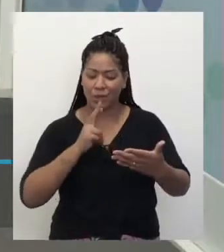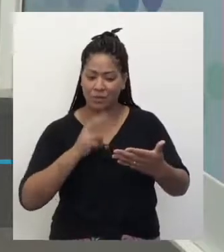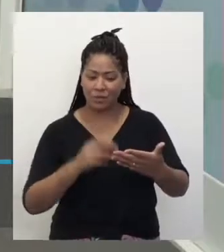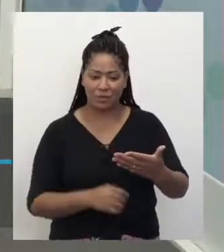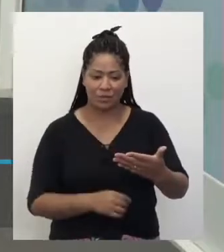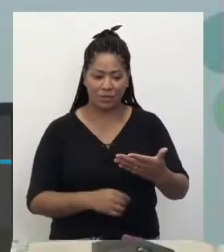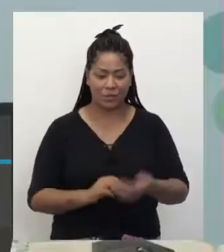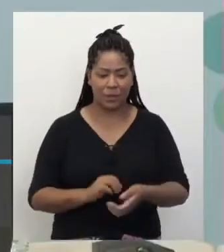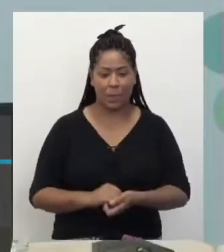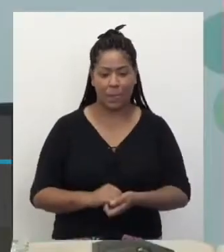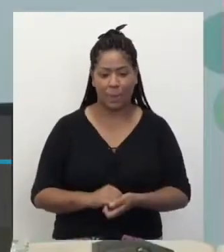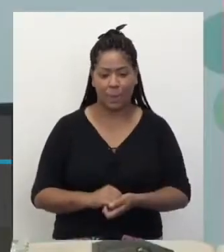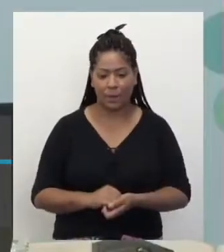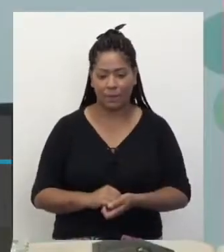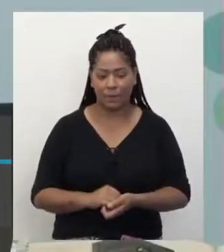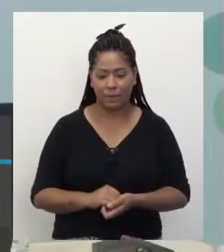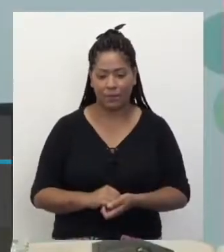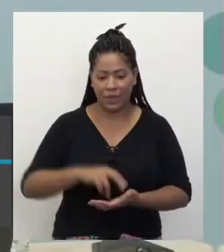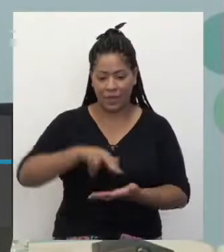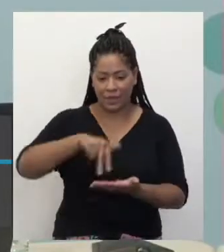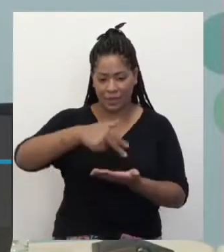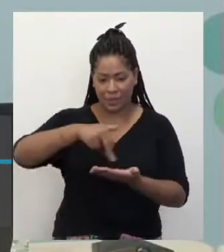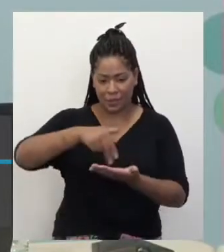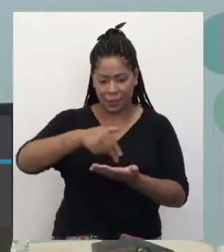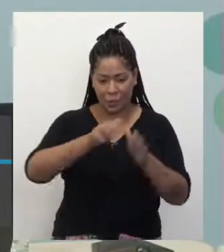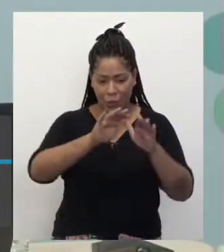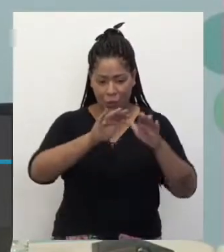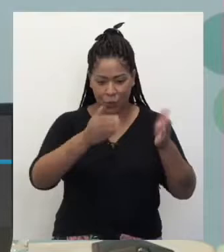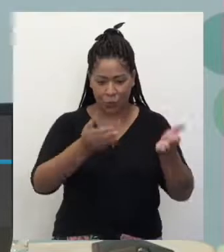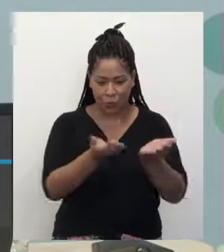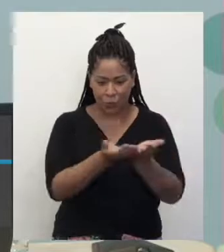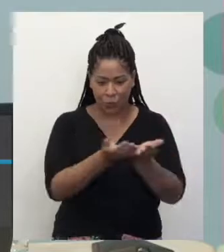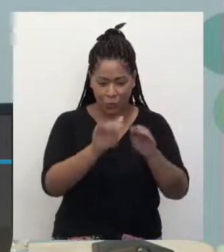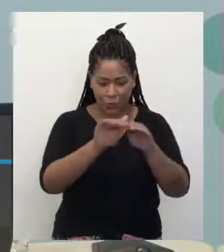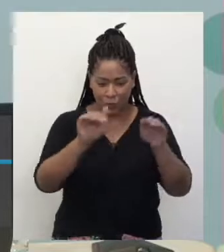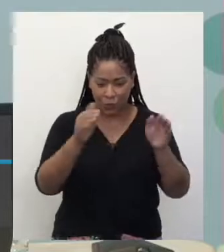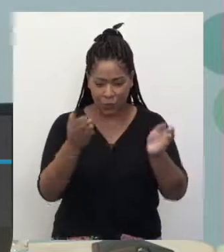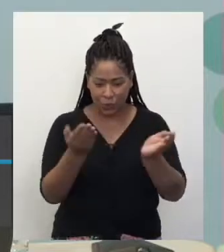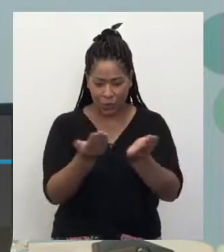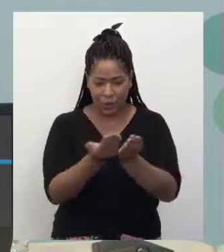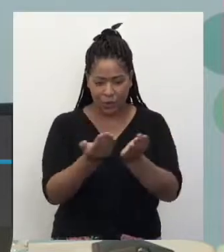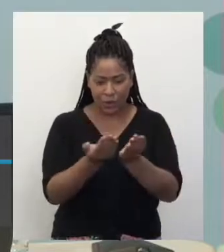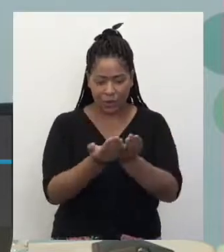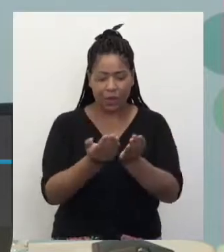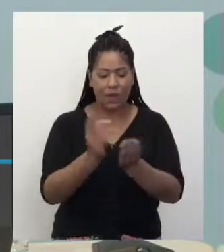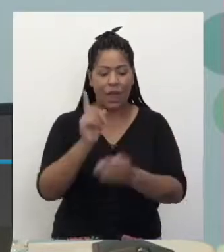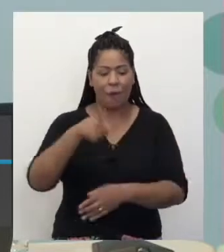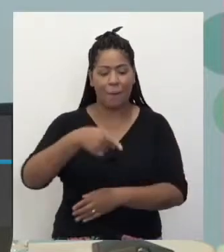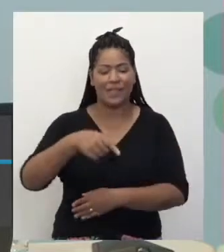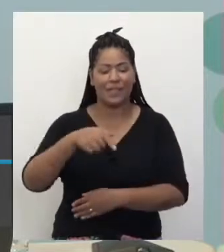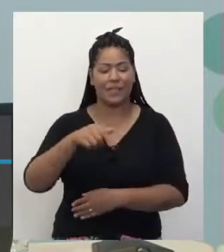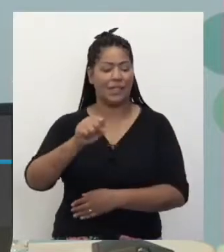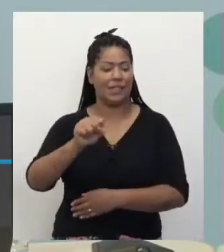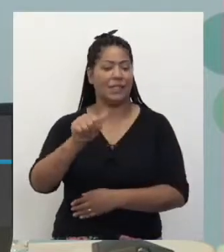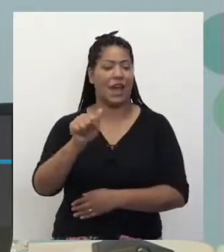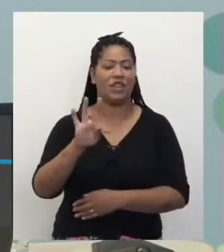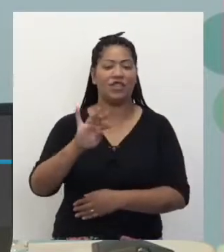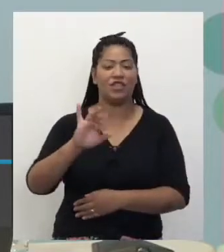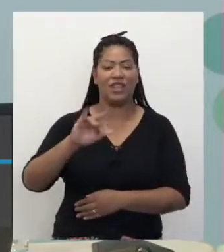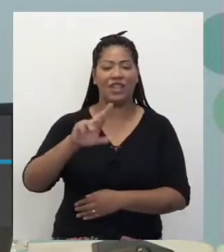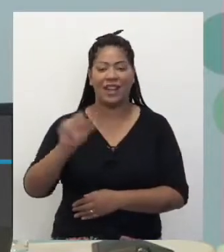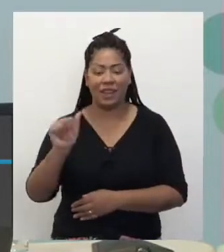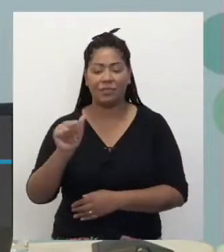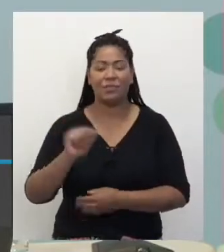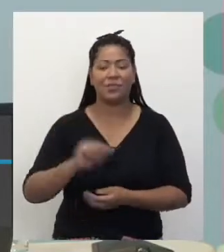Aquele, né, da dança dos caixões, né, que faz uma sátira, né, a determinadas situações.